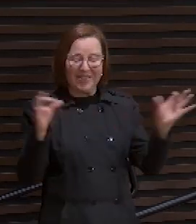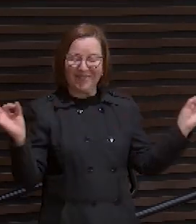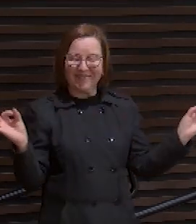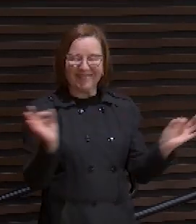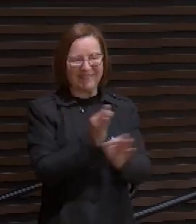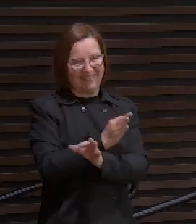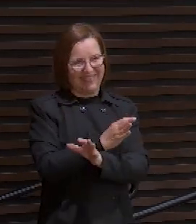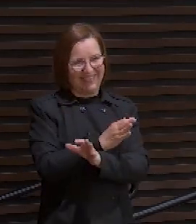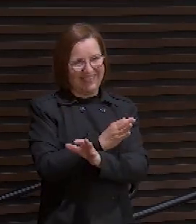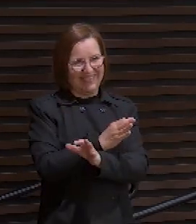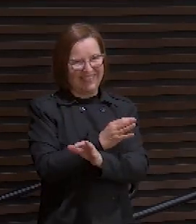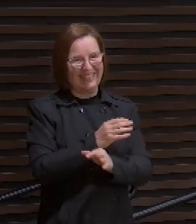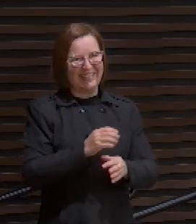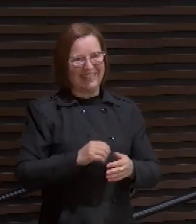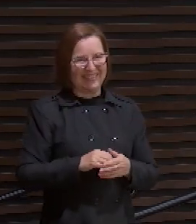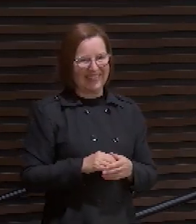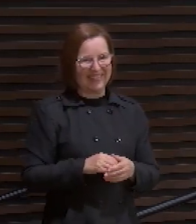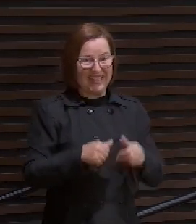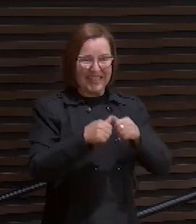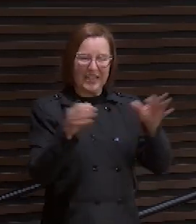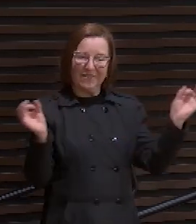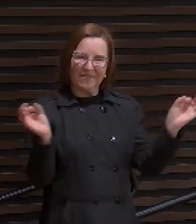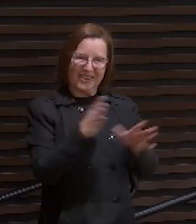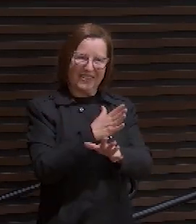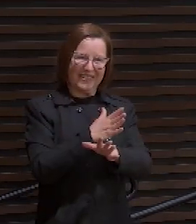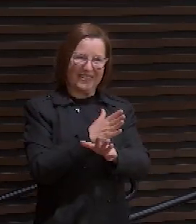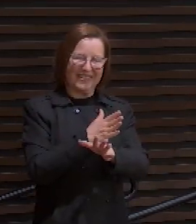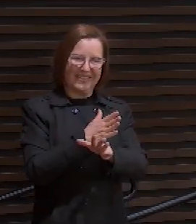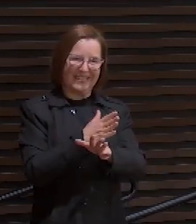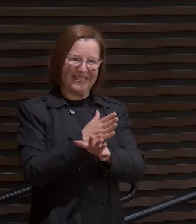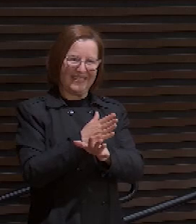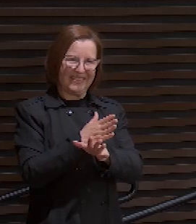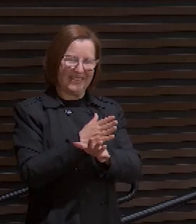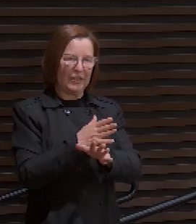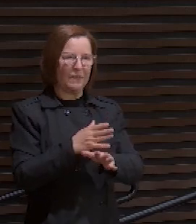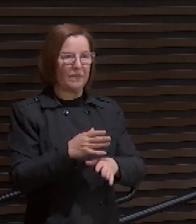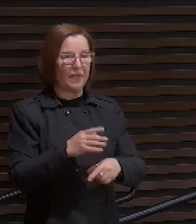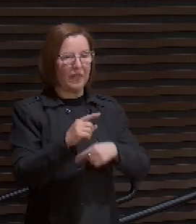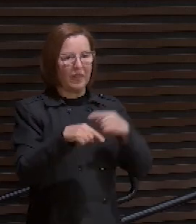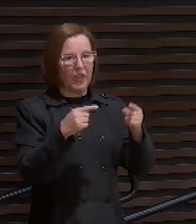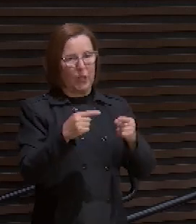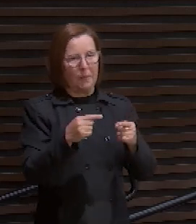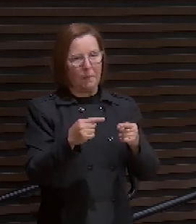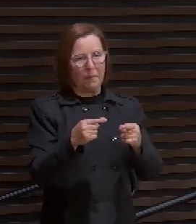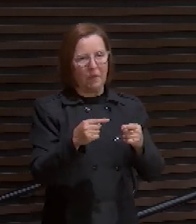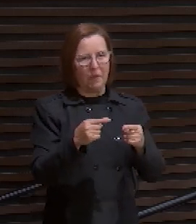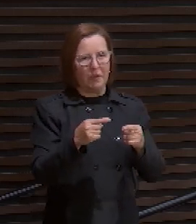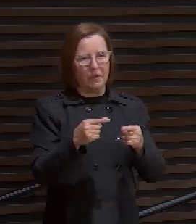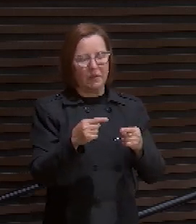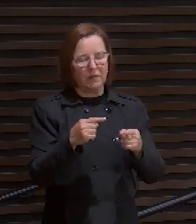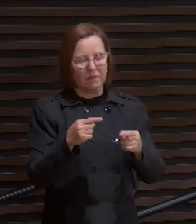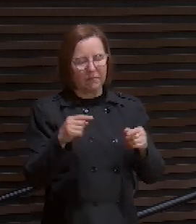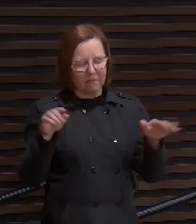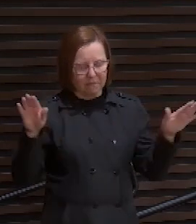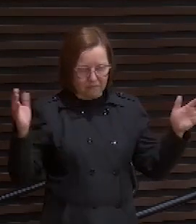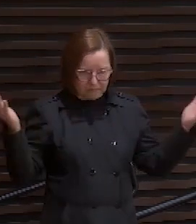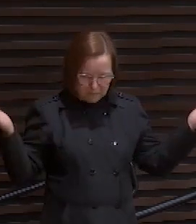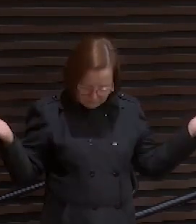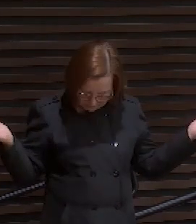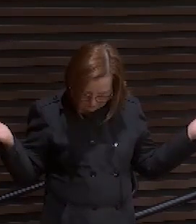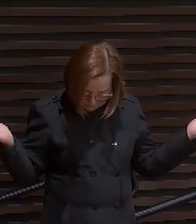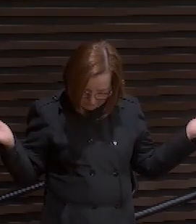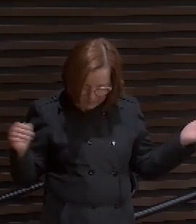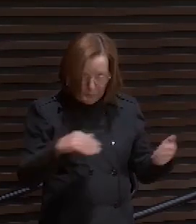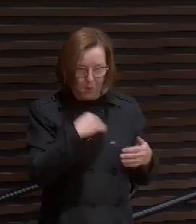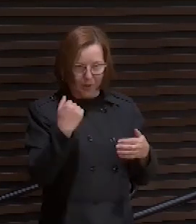consumado. Está consumado. E logo em seguida ele entregou o seu espírito.